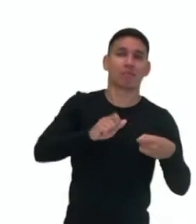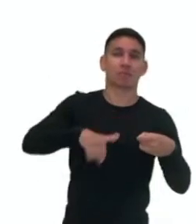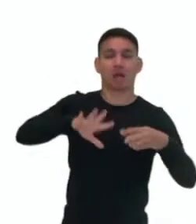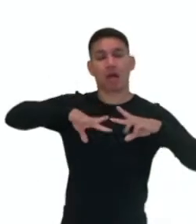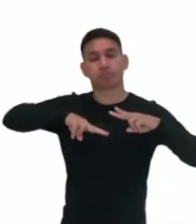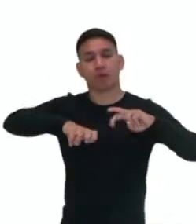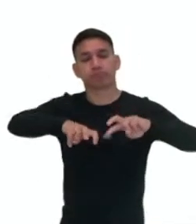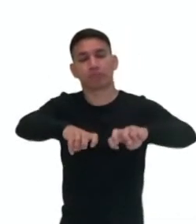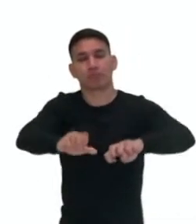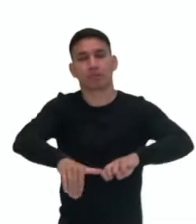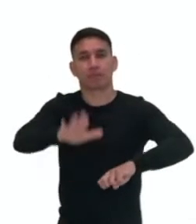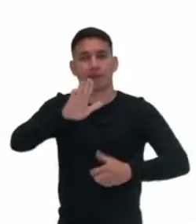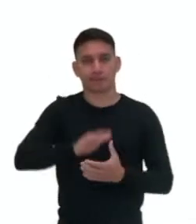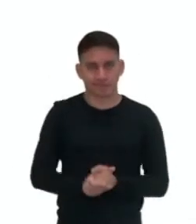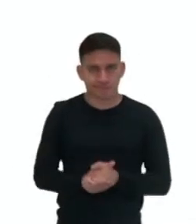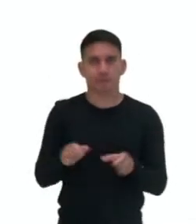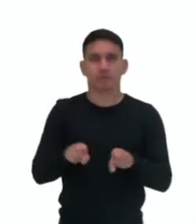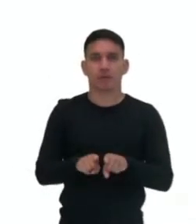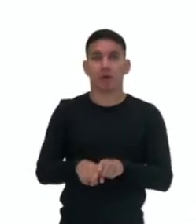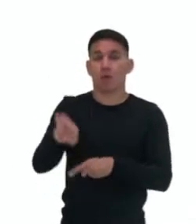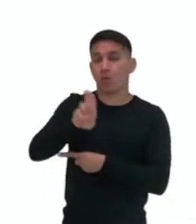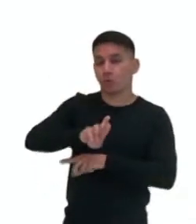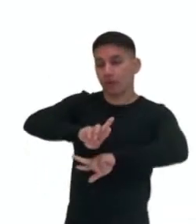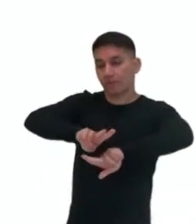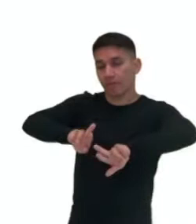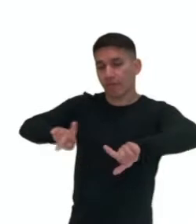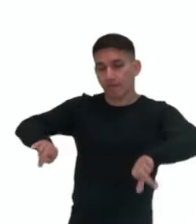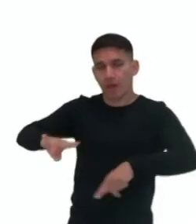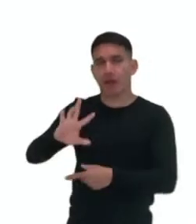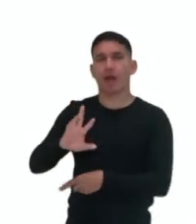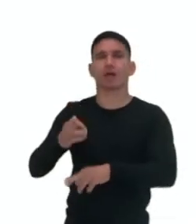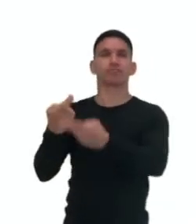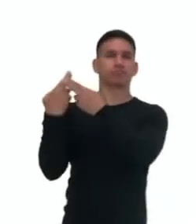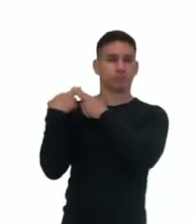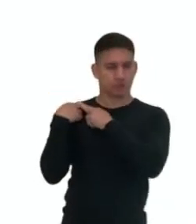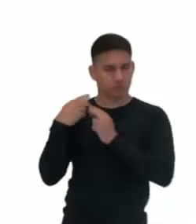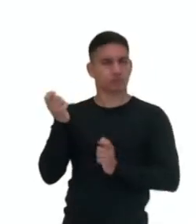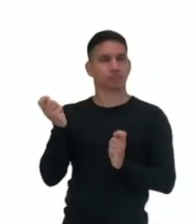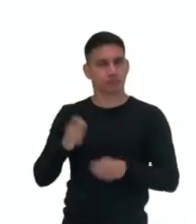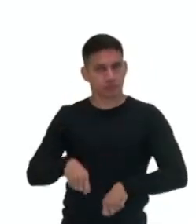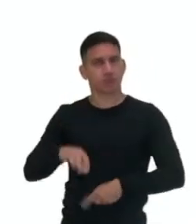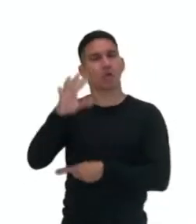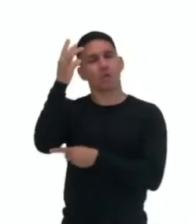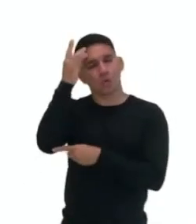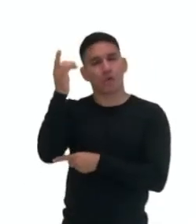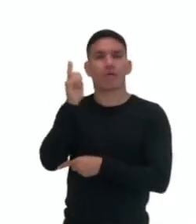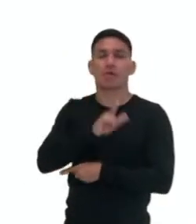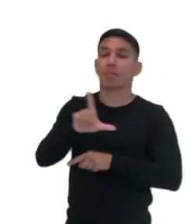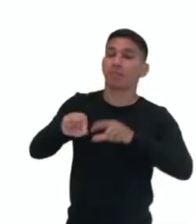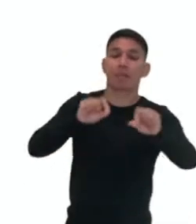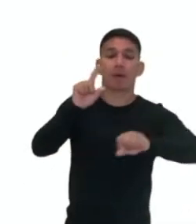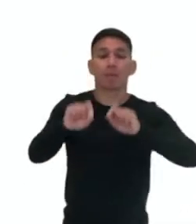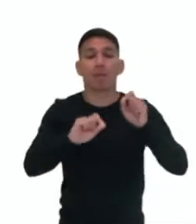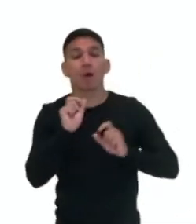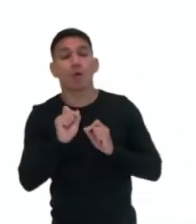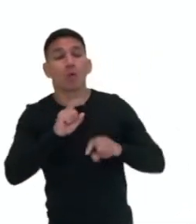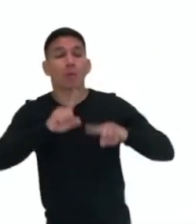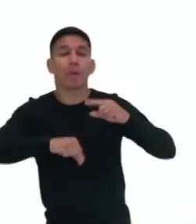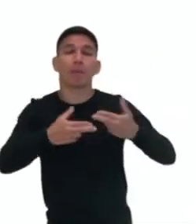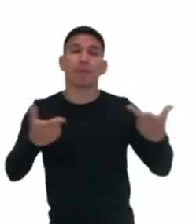exploração, consumir responsavelmente, selecionar produtos que compramos, nos informar e apoiar,